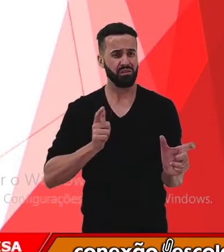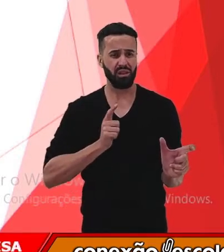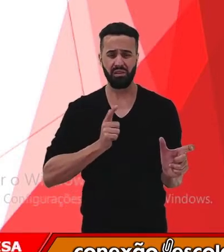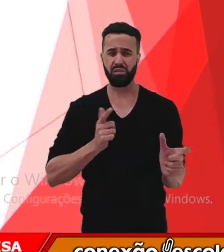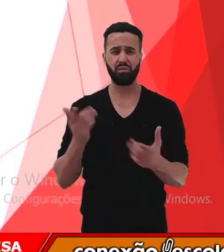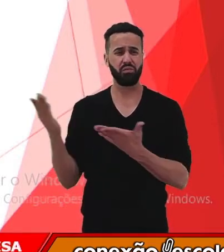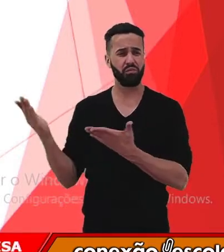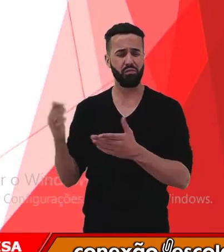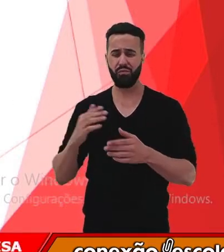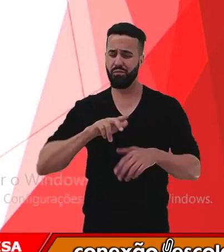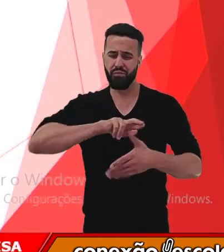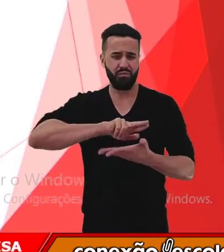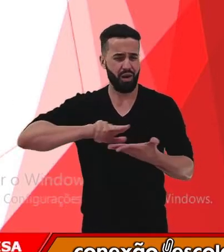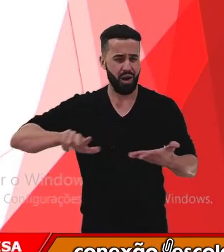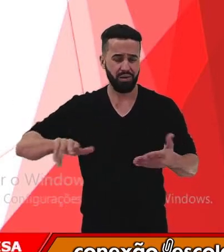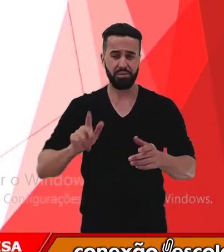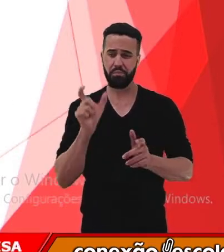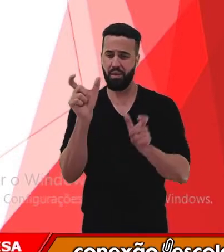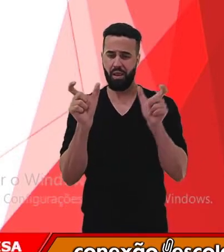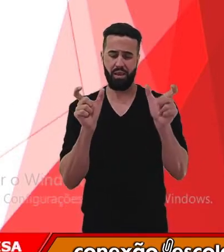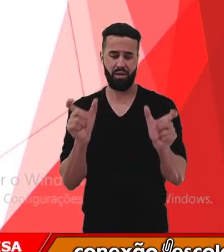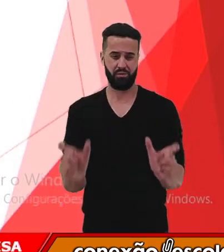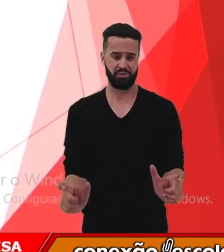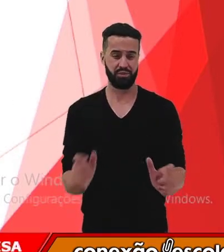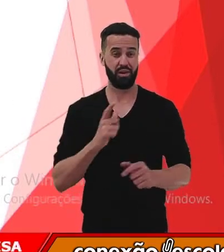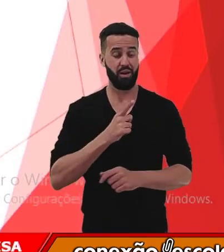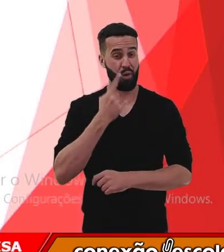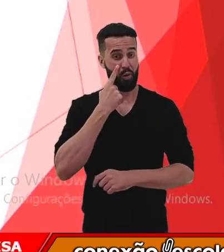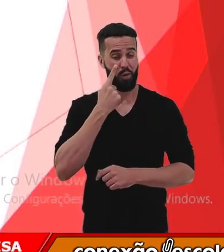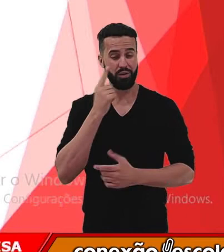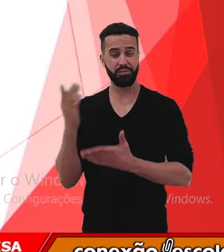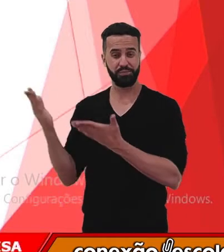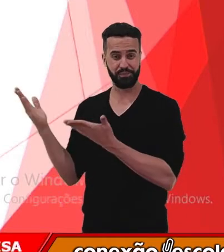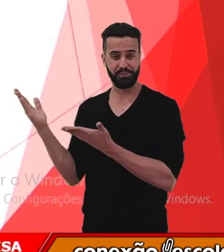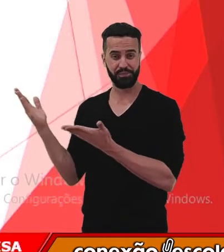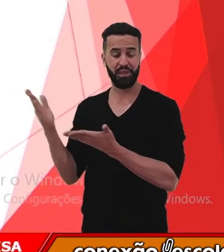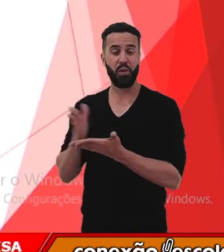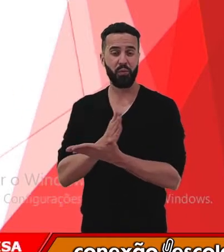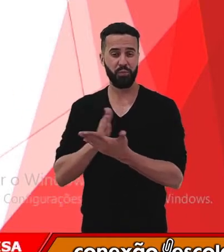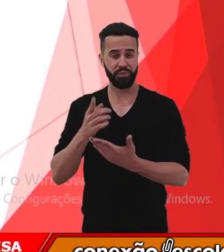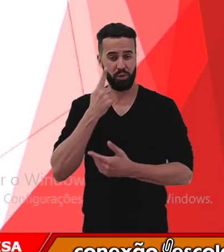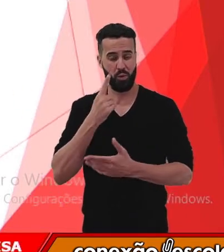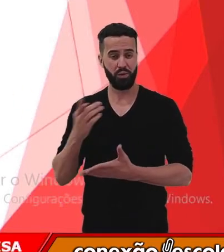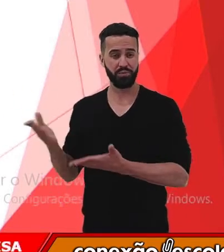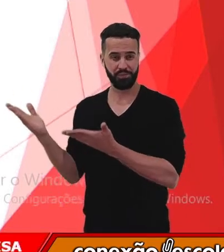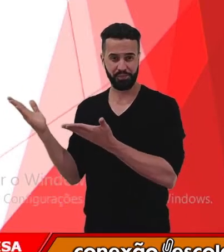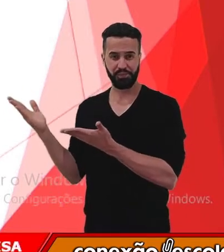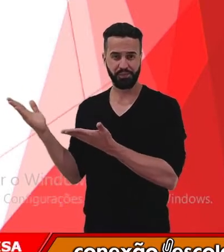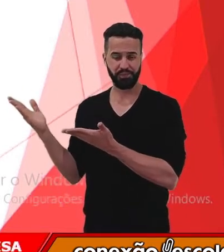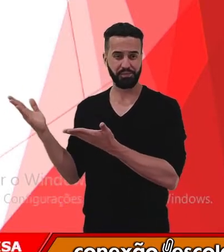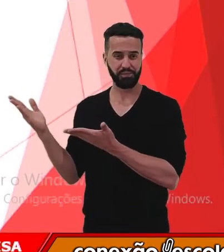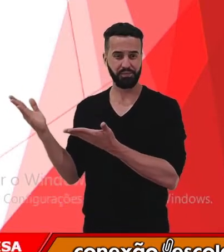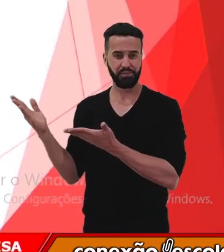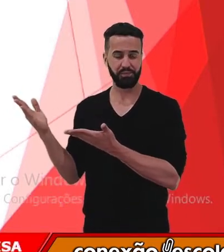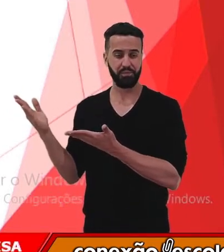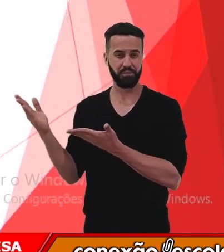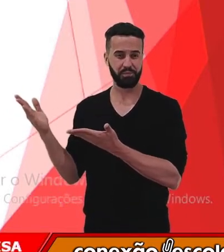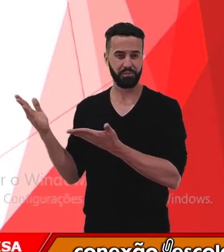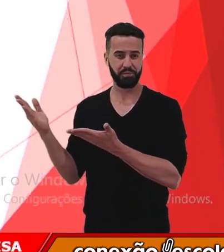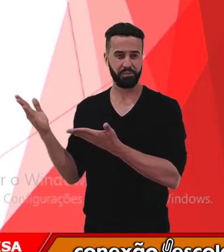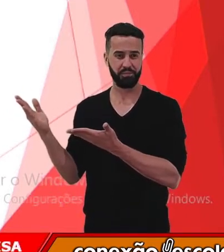cognatas que existem. E aqui para a nossa aula, eu reservei apenas algumas. Observe bem essa primeira